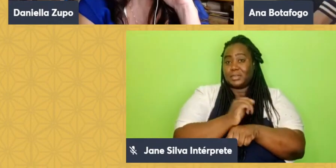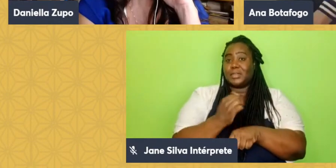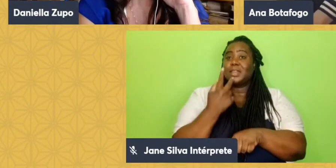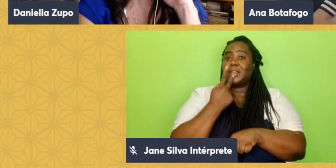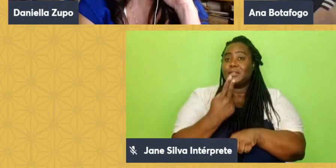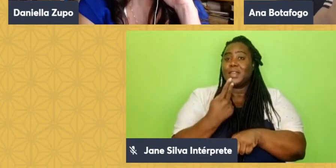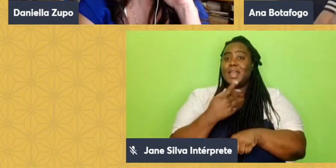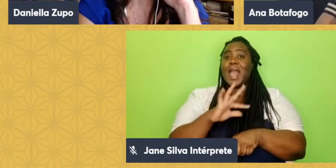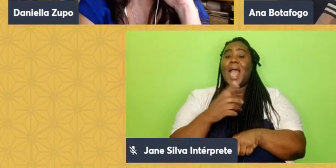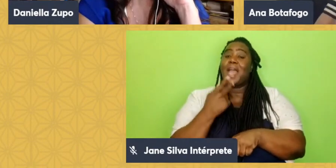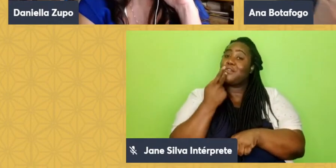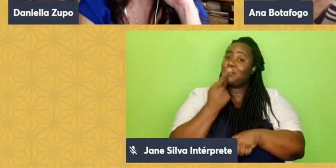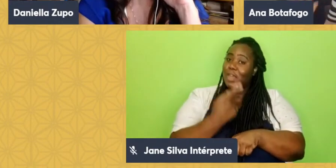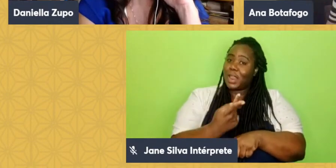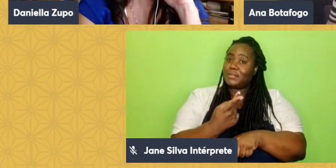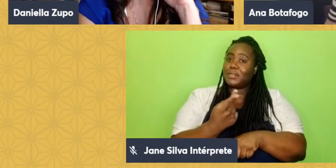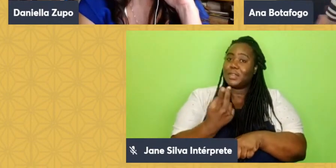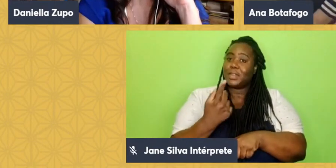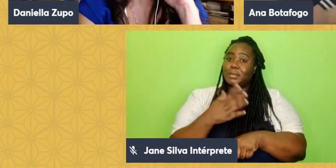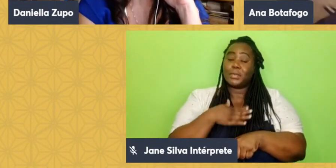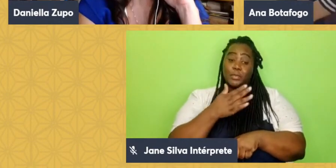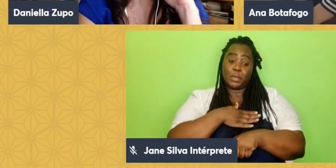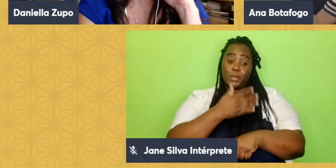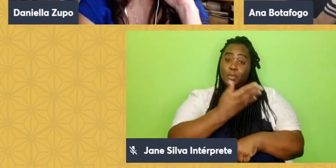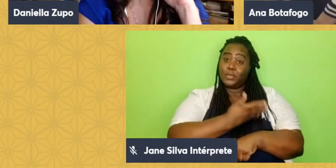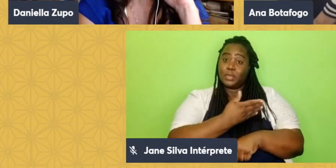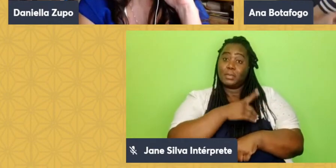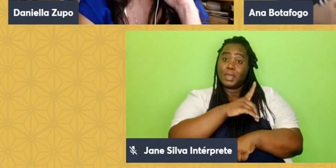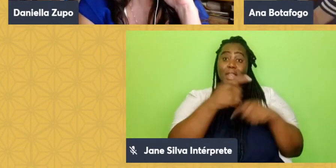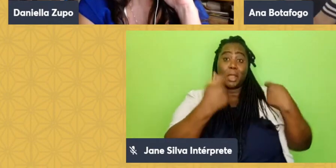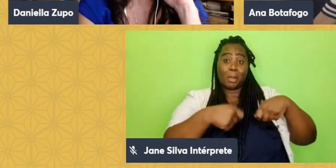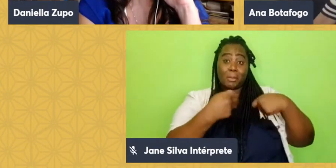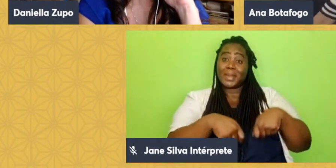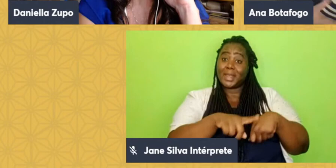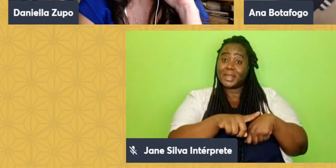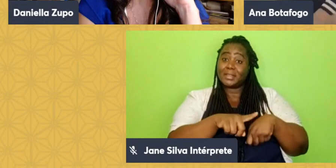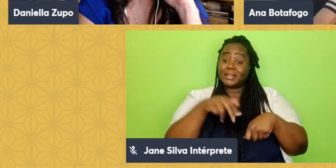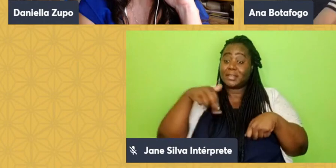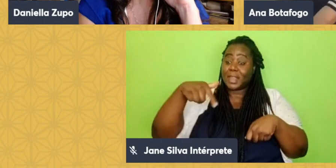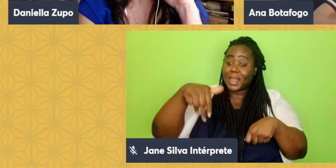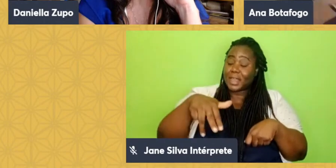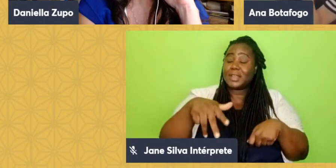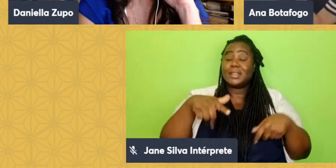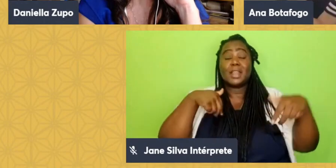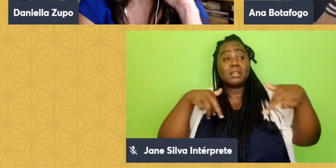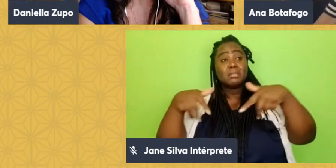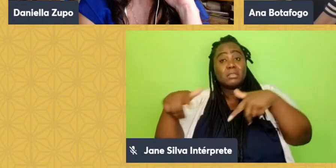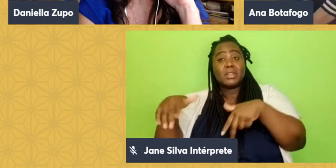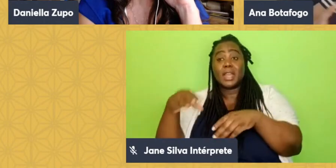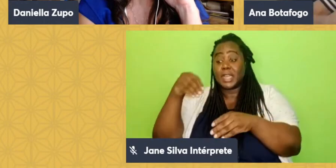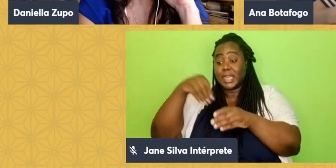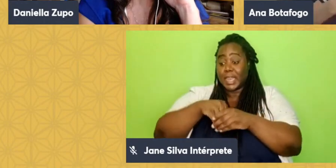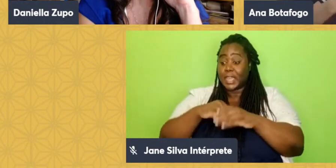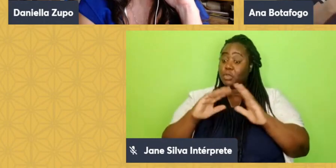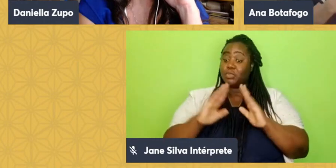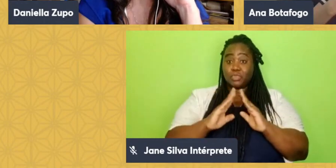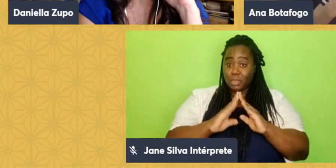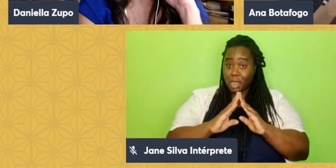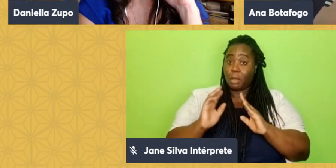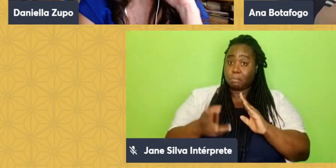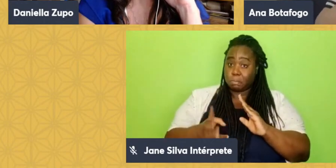dizia eu acho que ele tava aí eu dizia para os meus amigos quero é necessário andar caminhar mesmo dentro de